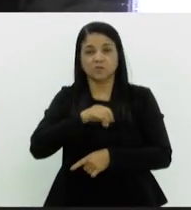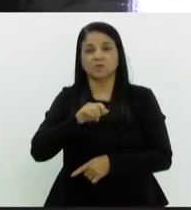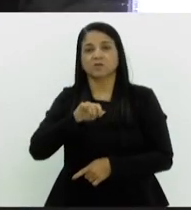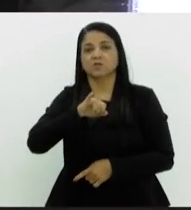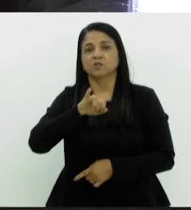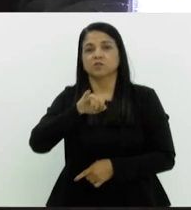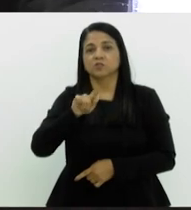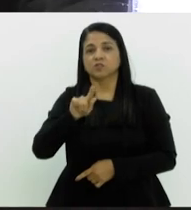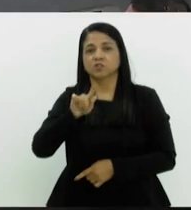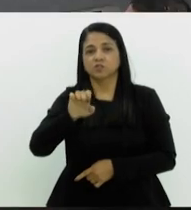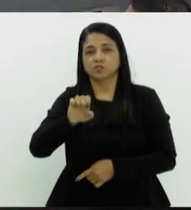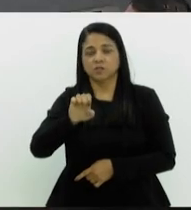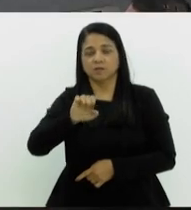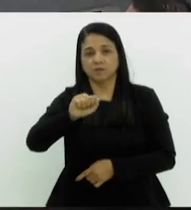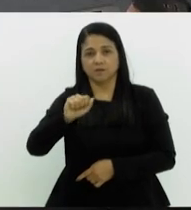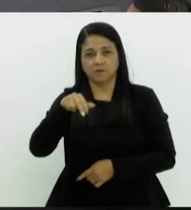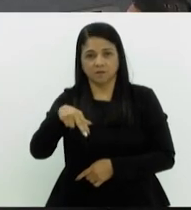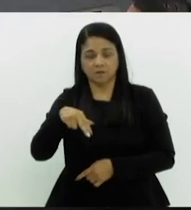Filippo.